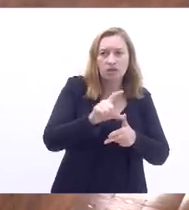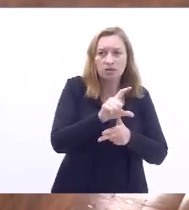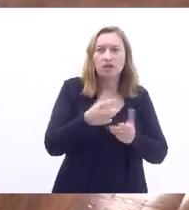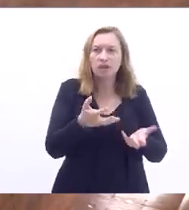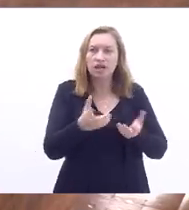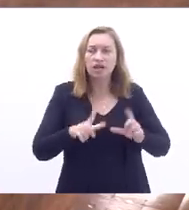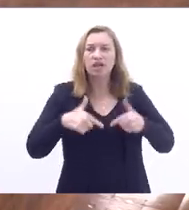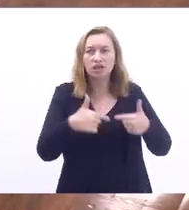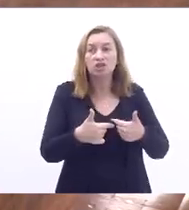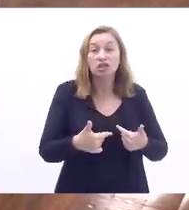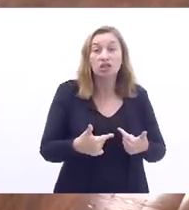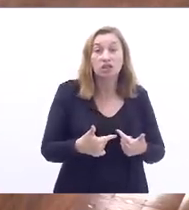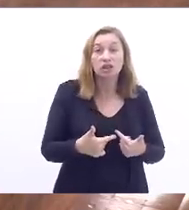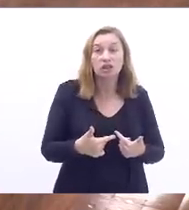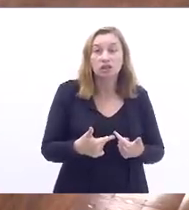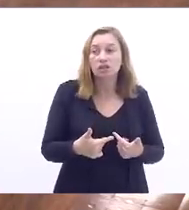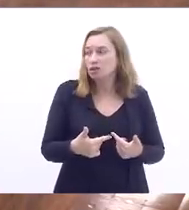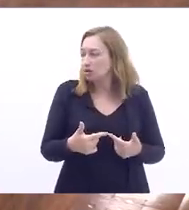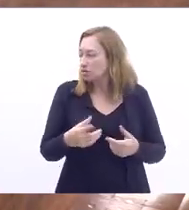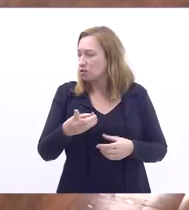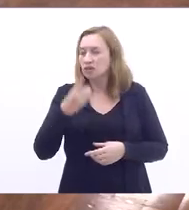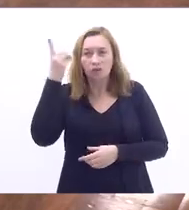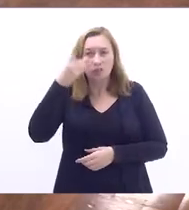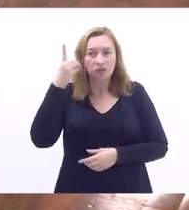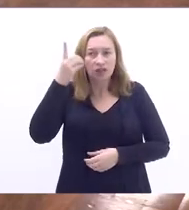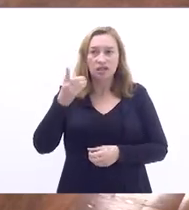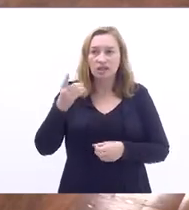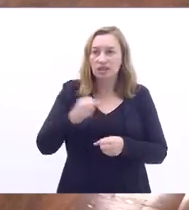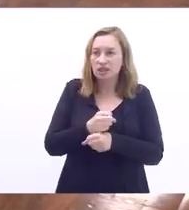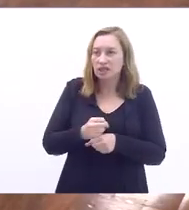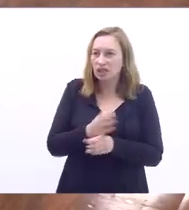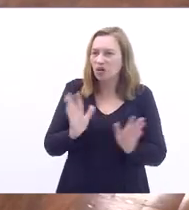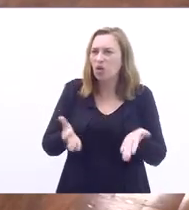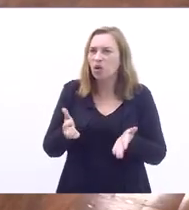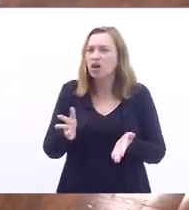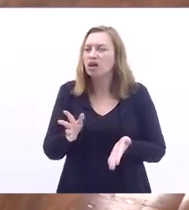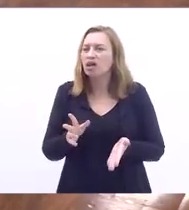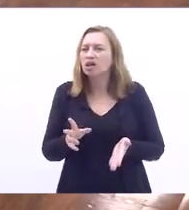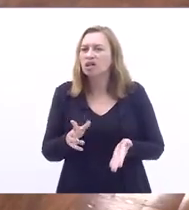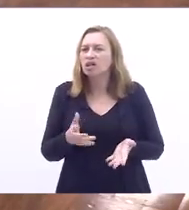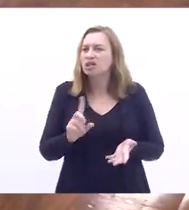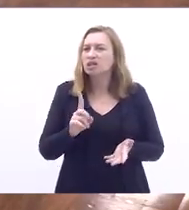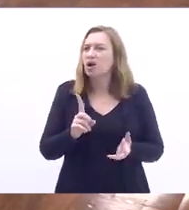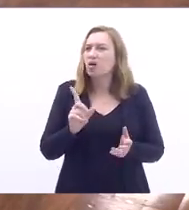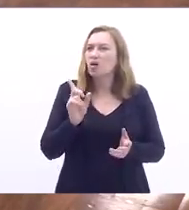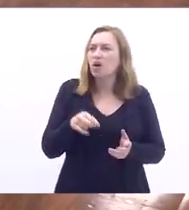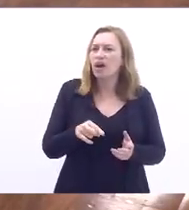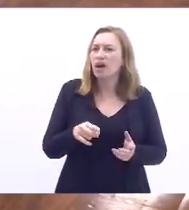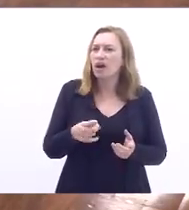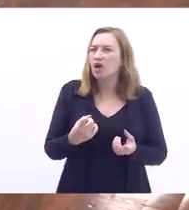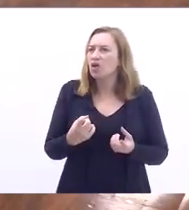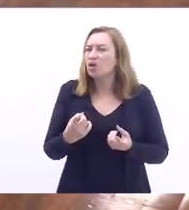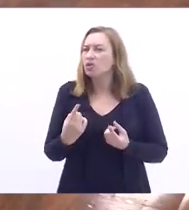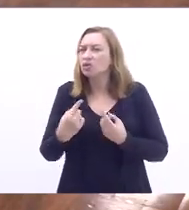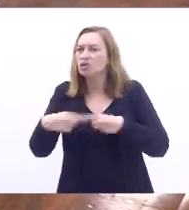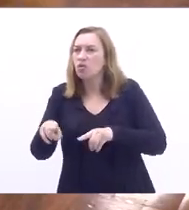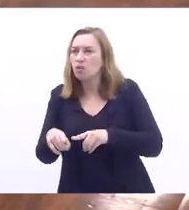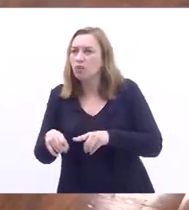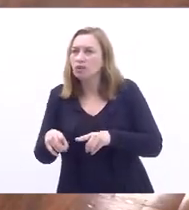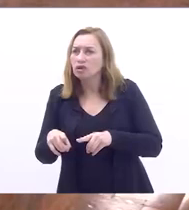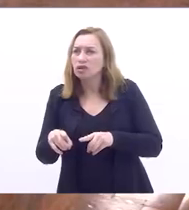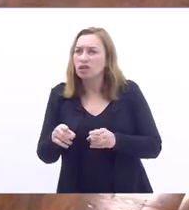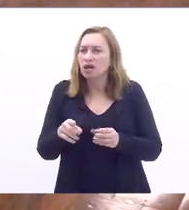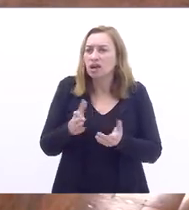isso e o tempo tá dando esse ano o deputado bom esse ano não é o que a oposição não é o de